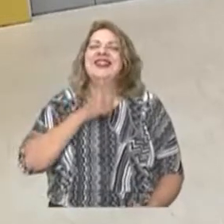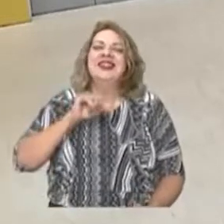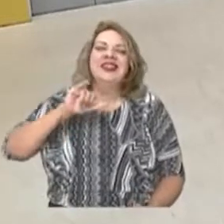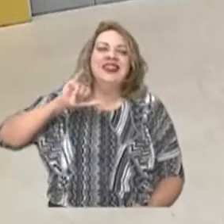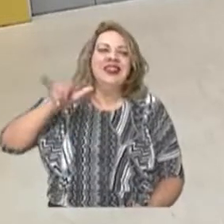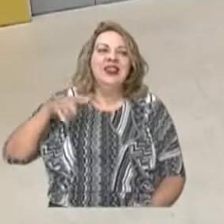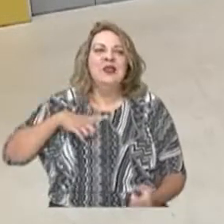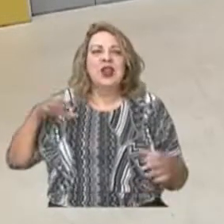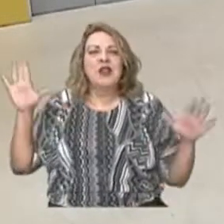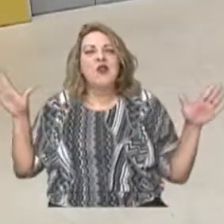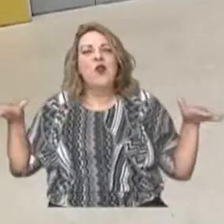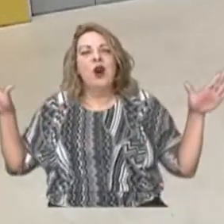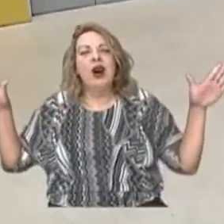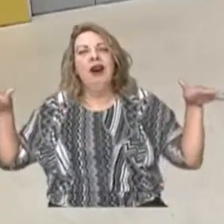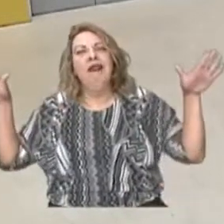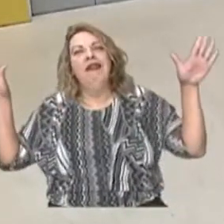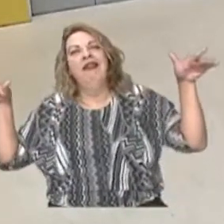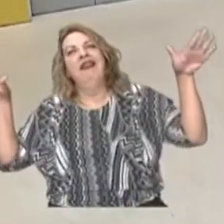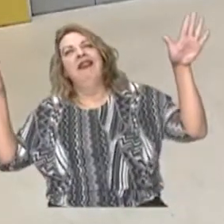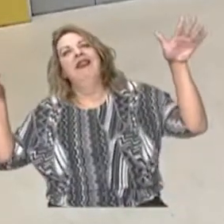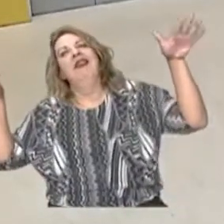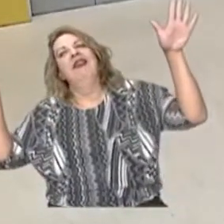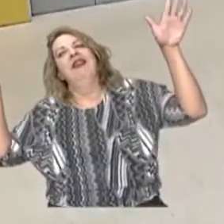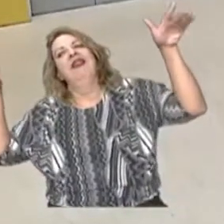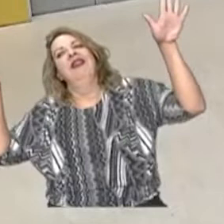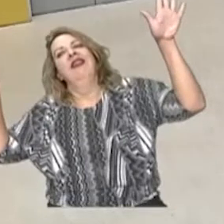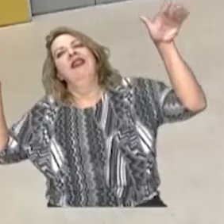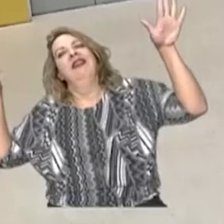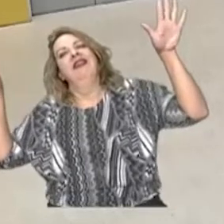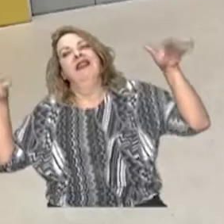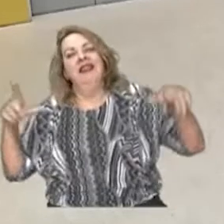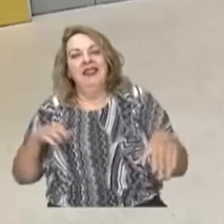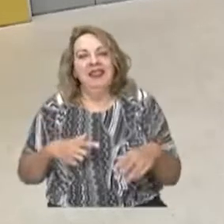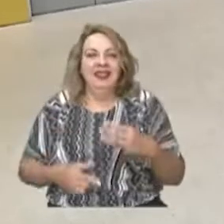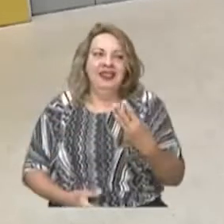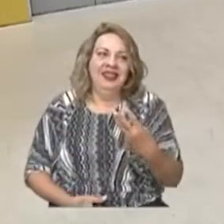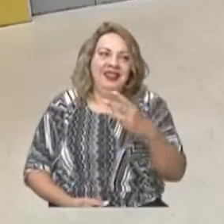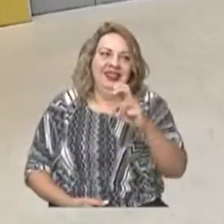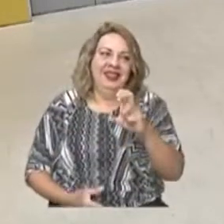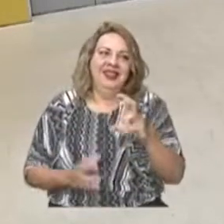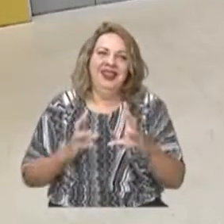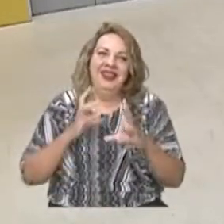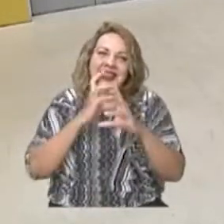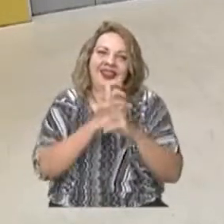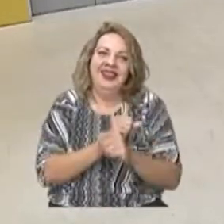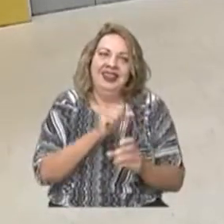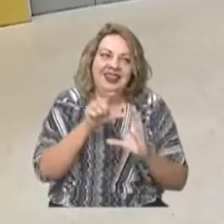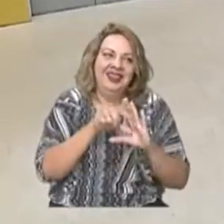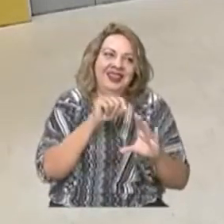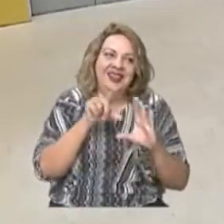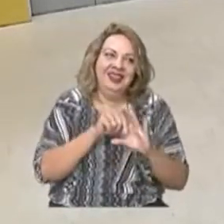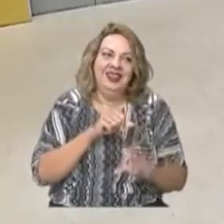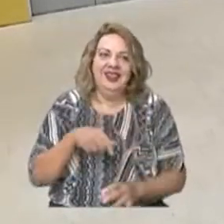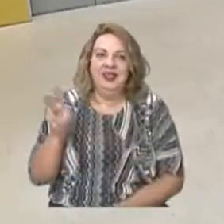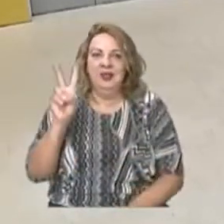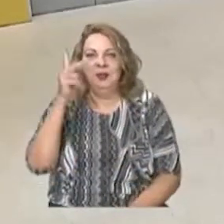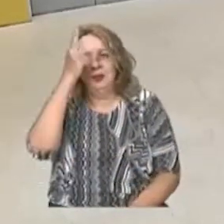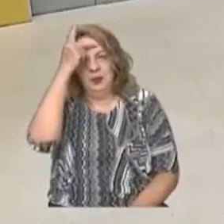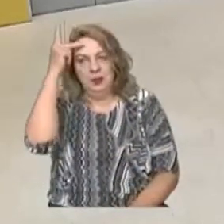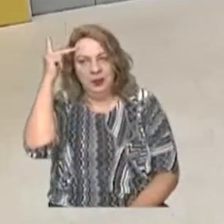número 12, define, Jaque, número 12. Não define, 35 bolinhas foram chamadas, 2